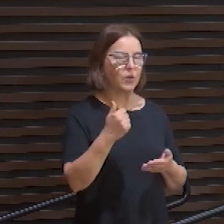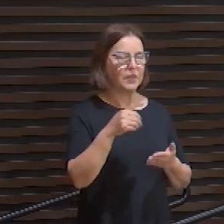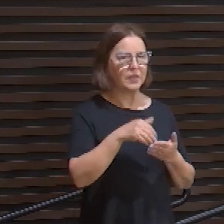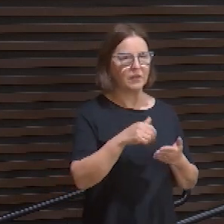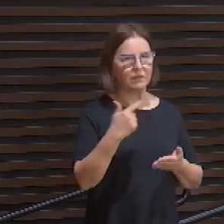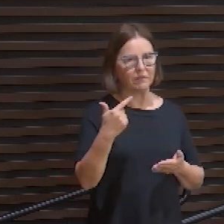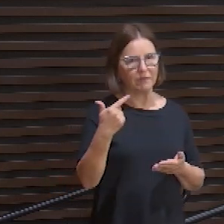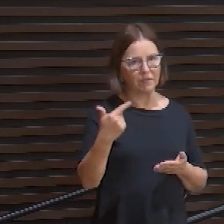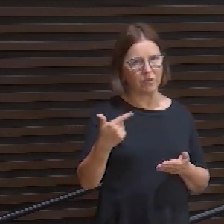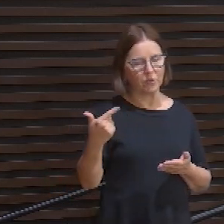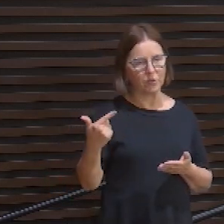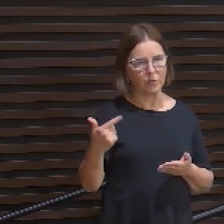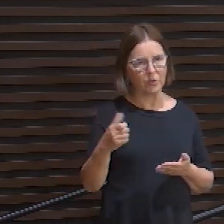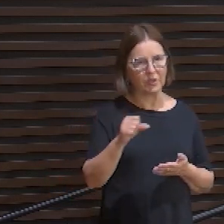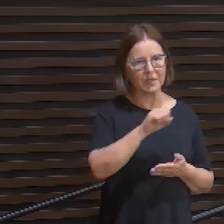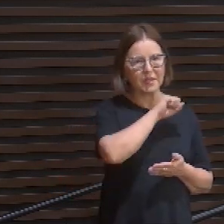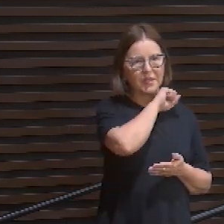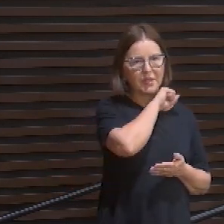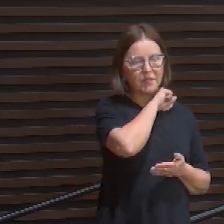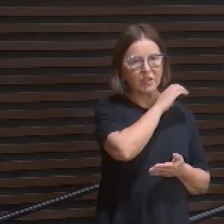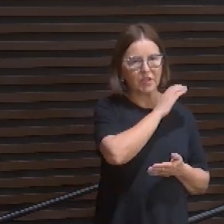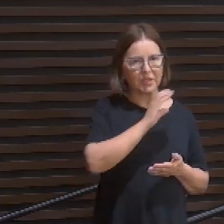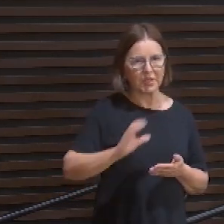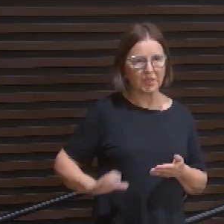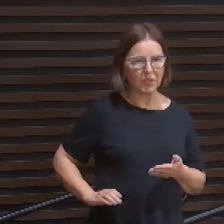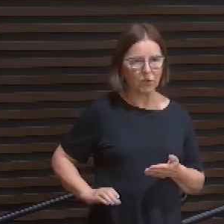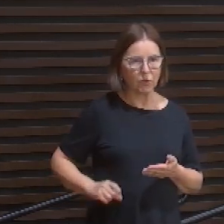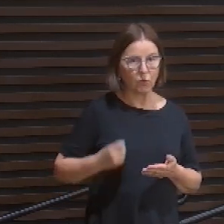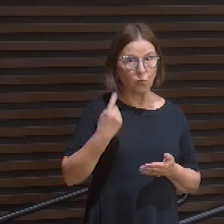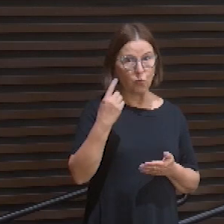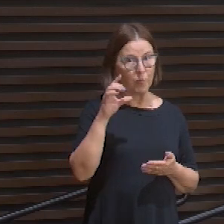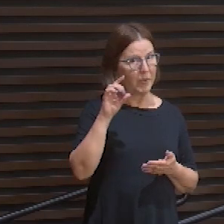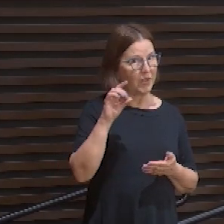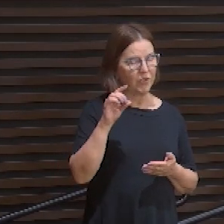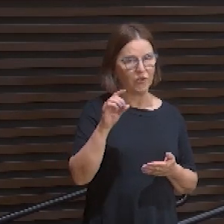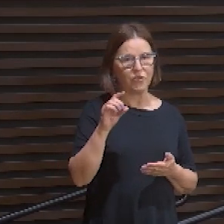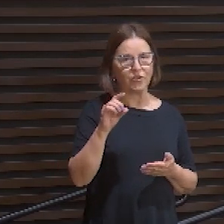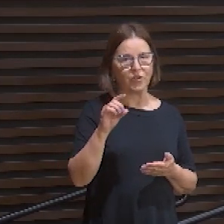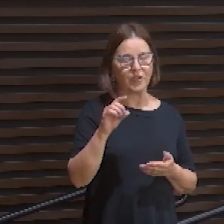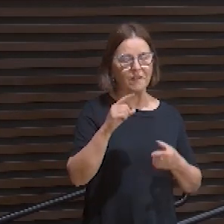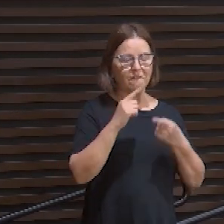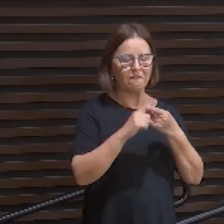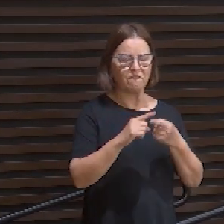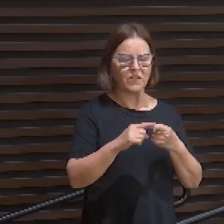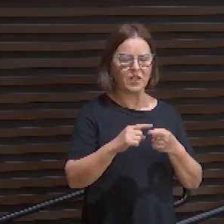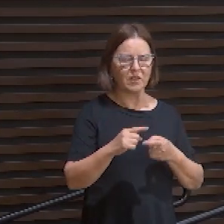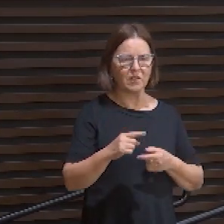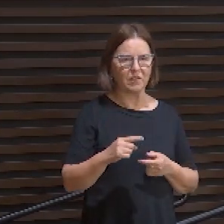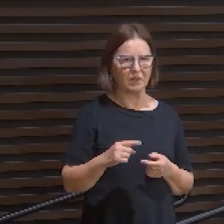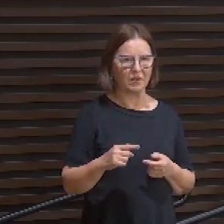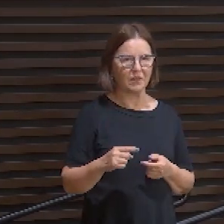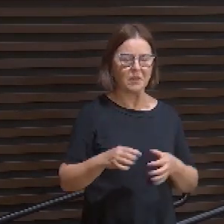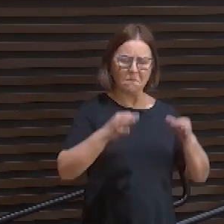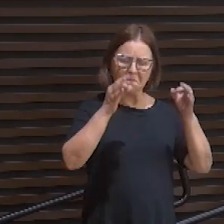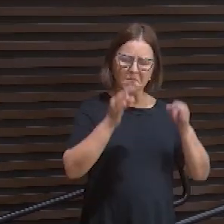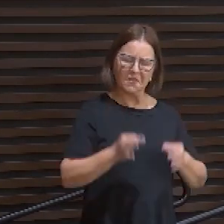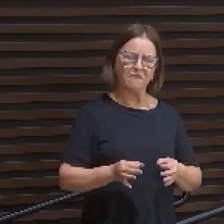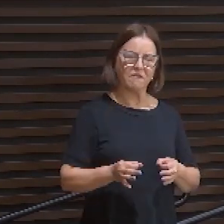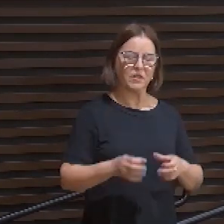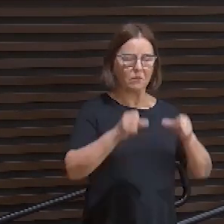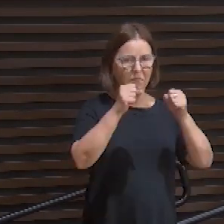22, o sacrifício de Cristo não se repete, é perfeito e é